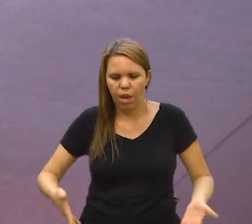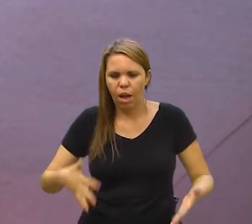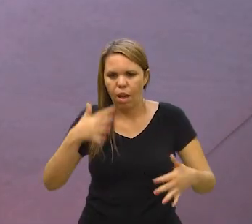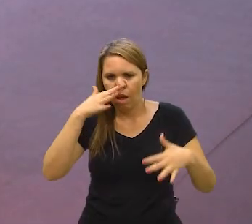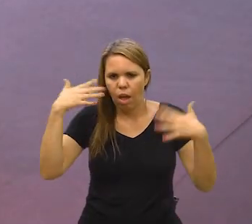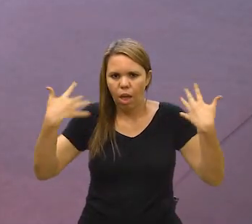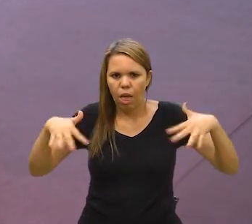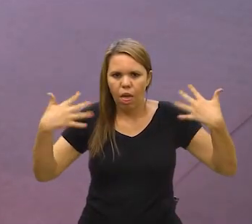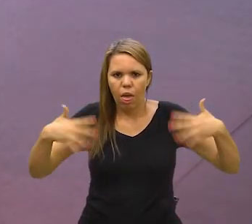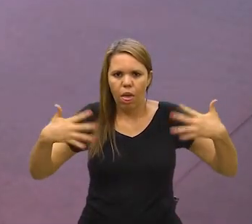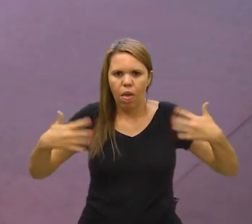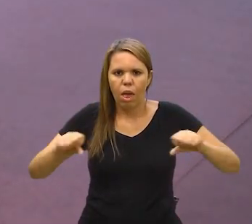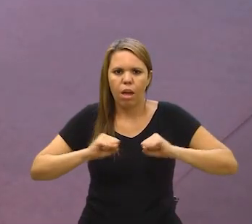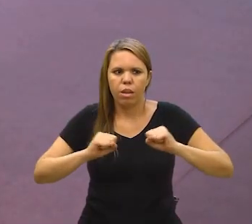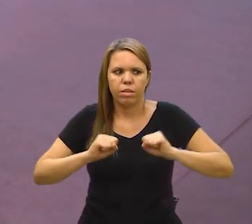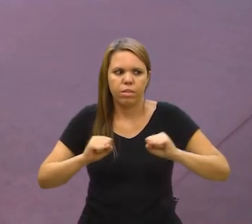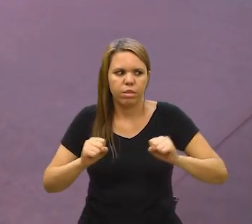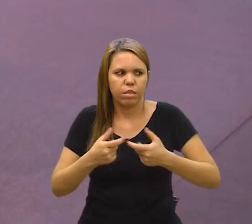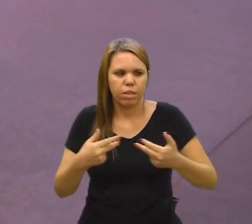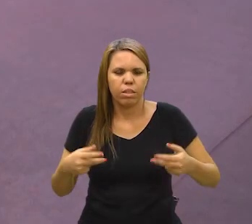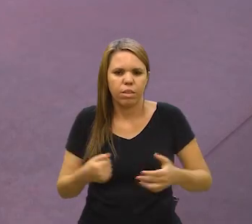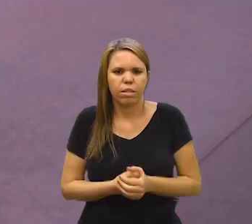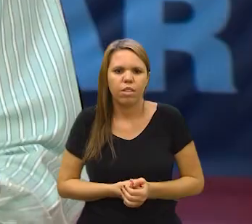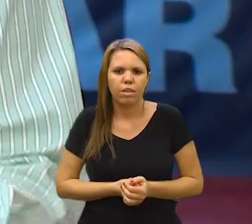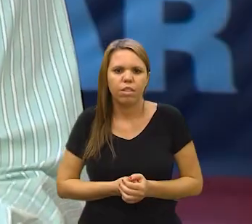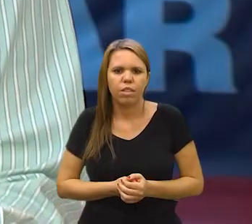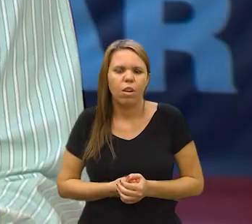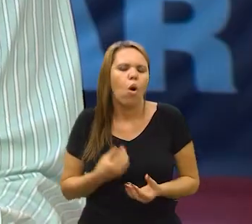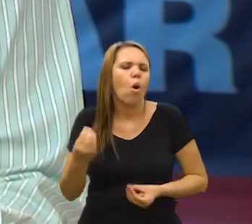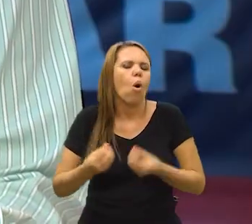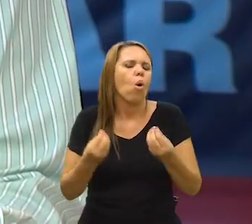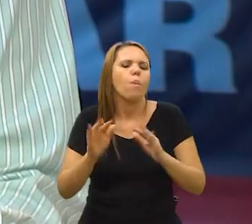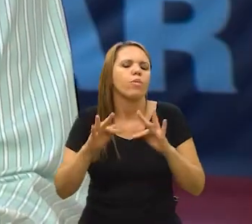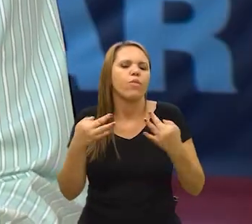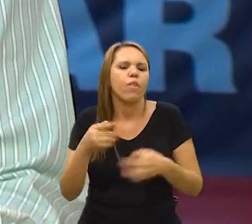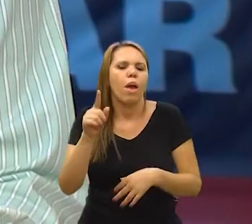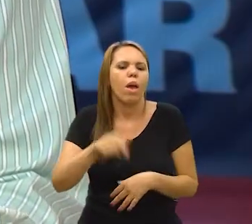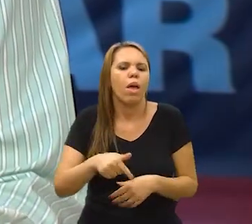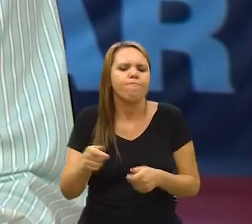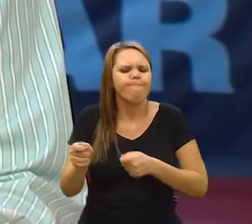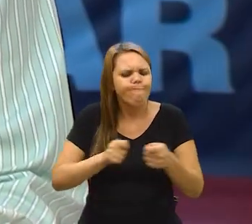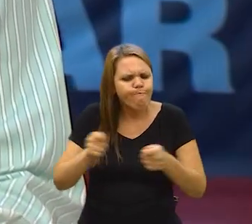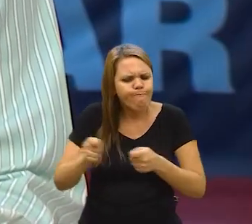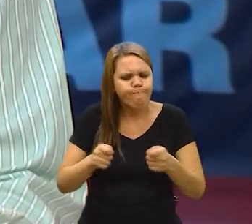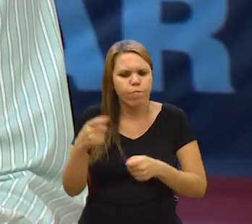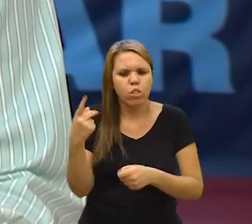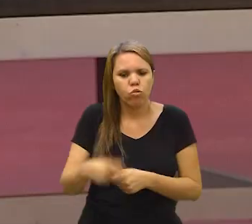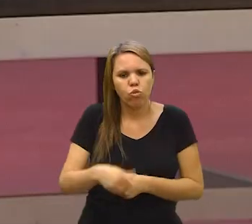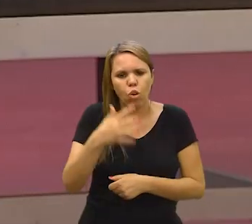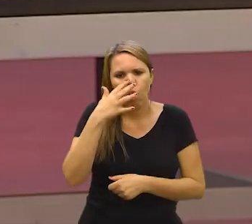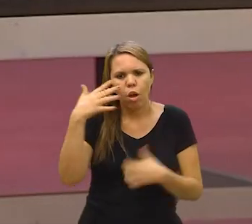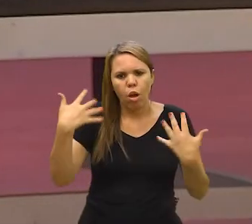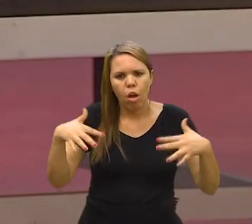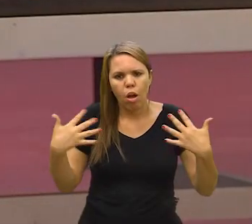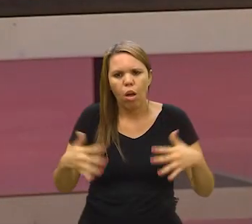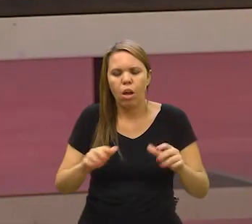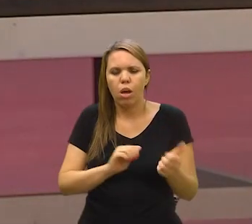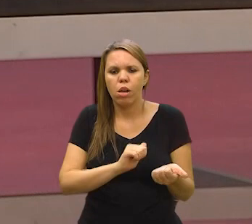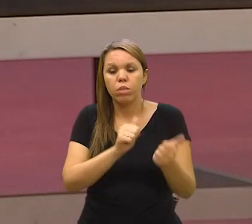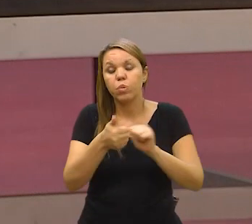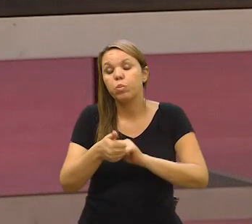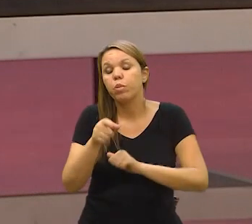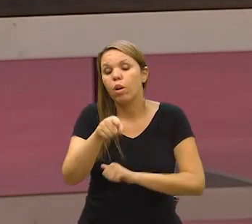falei, nossa, quem sabe algo mais, né? Como é que a sua família, ela lidou com essa sua paixão pelo esporte?